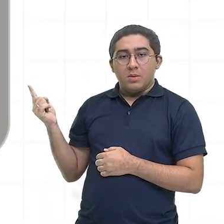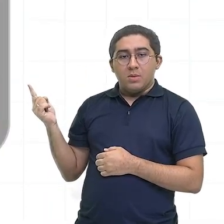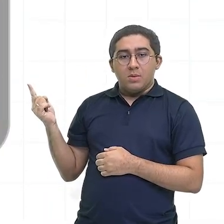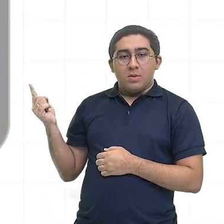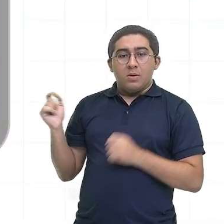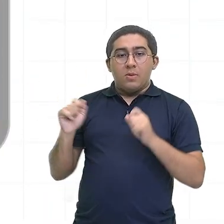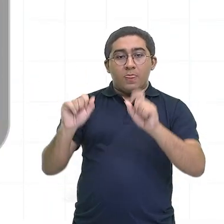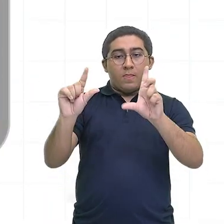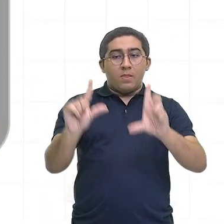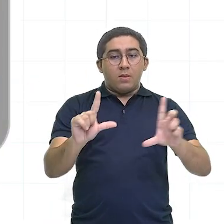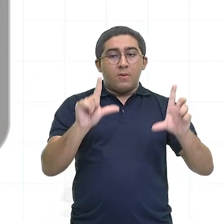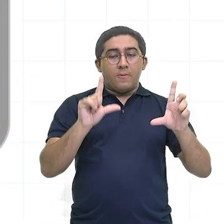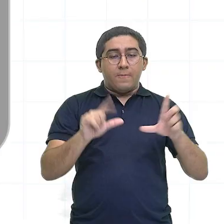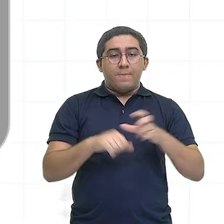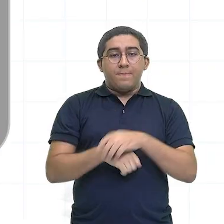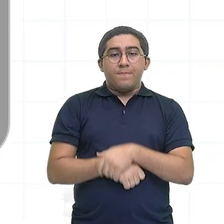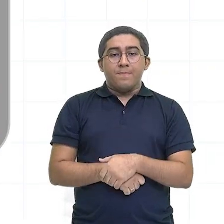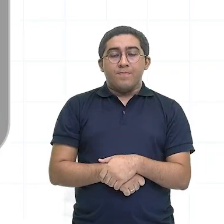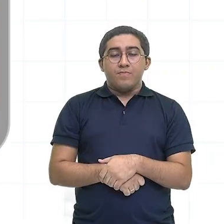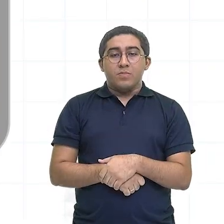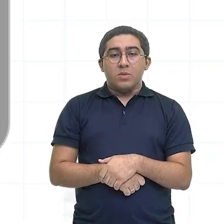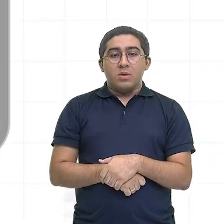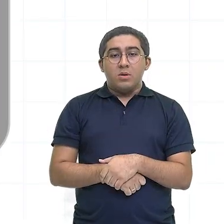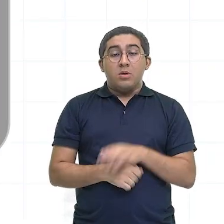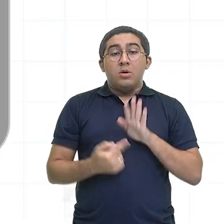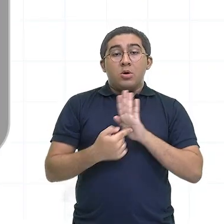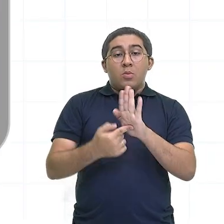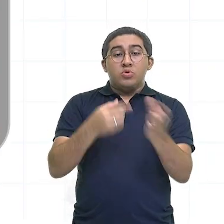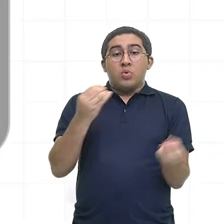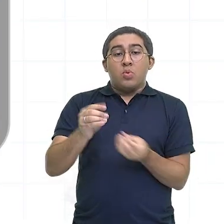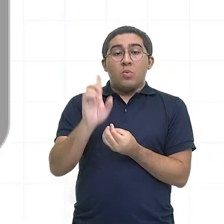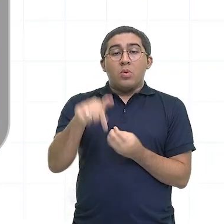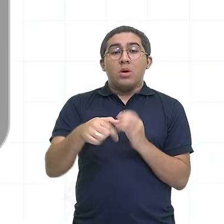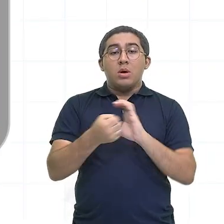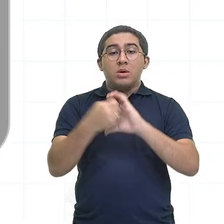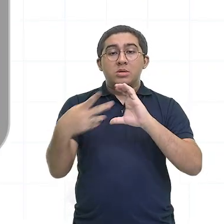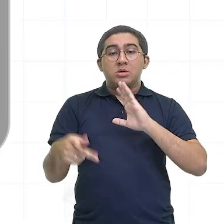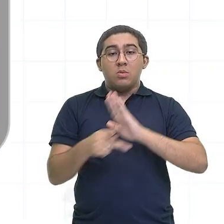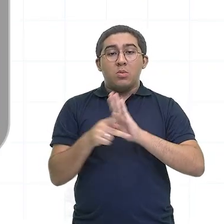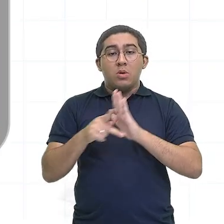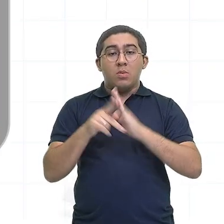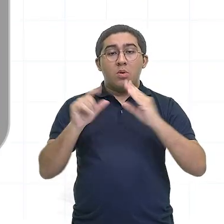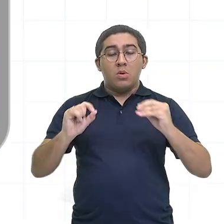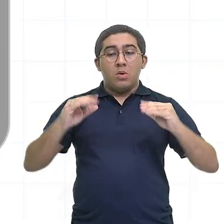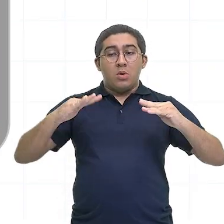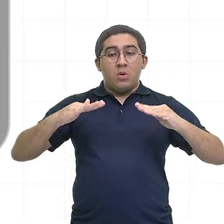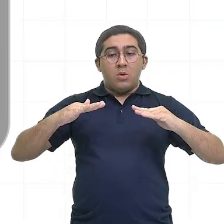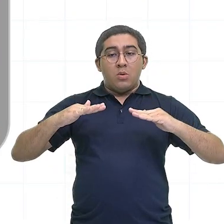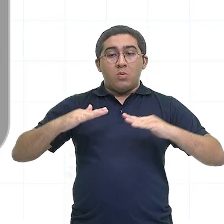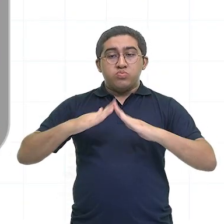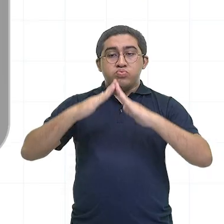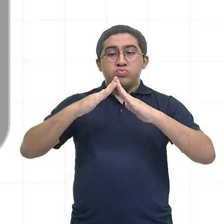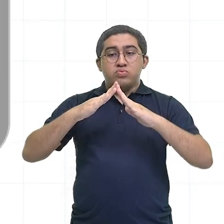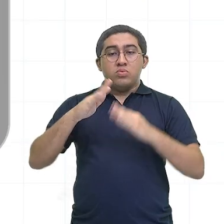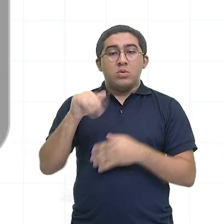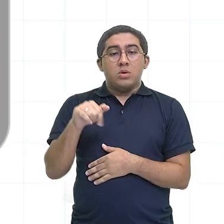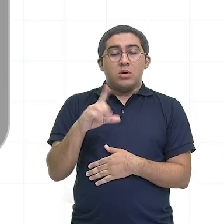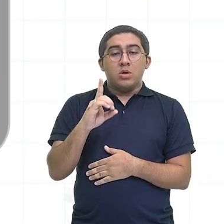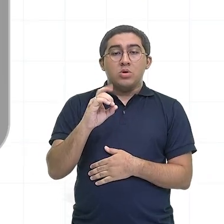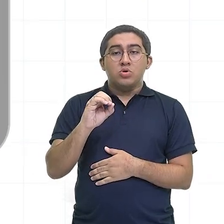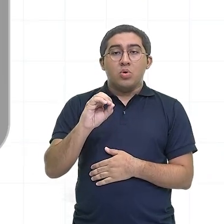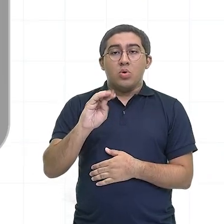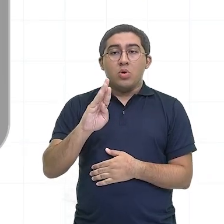tela agora aí, que vai mostrar exatamente as características das chamadas dobras, que é o que forma